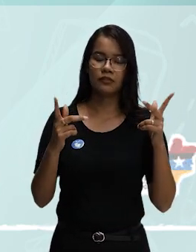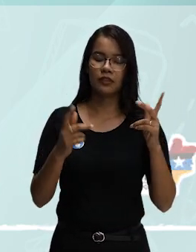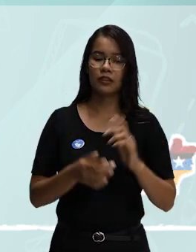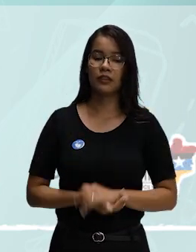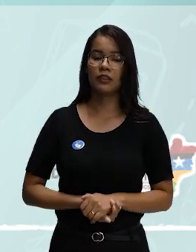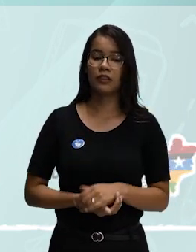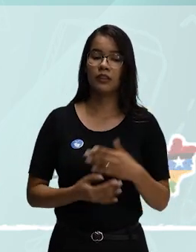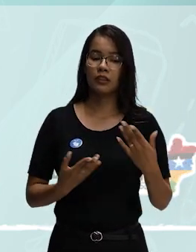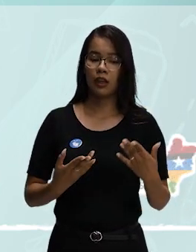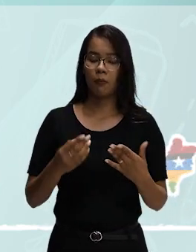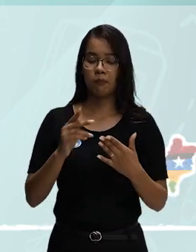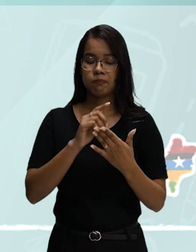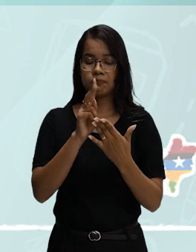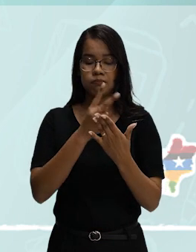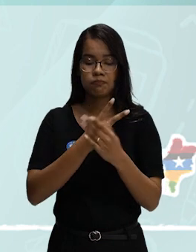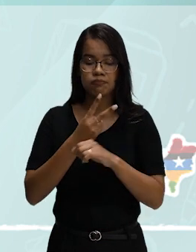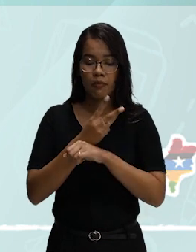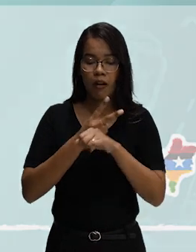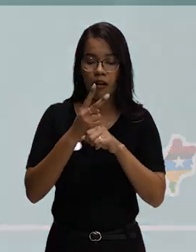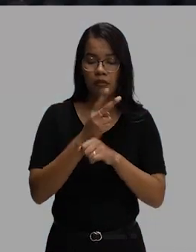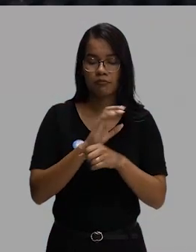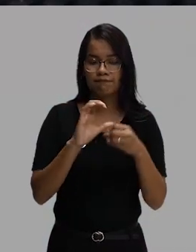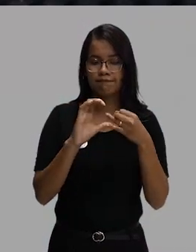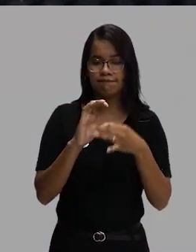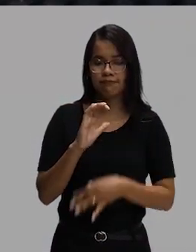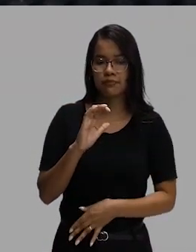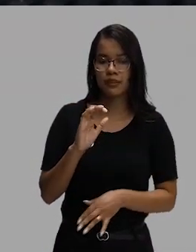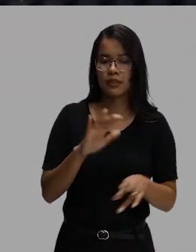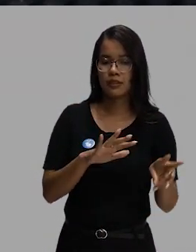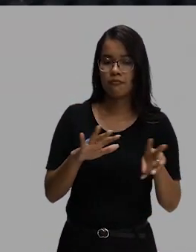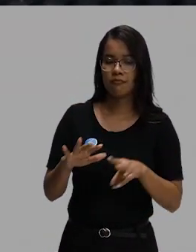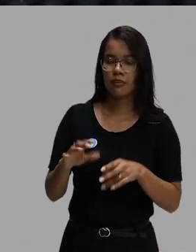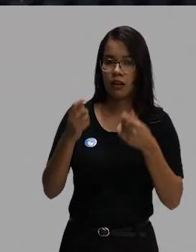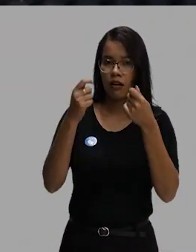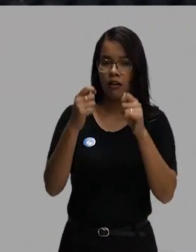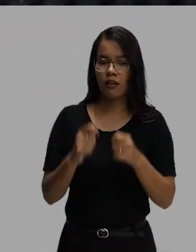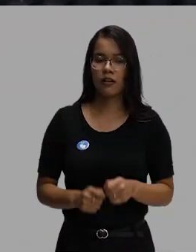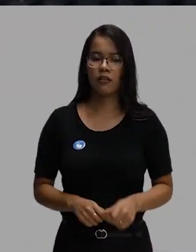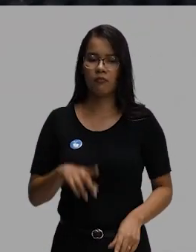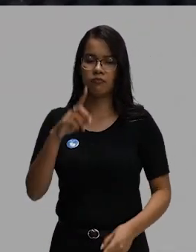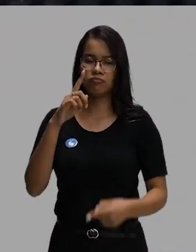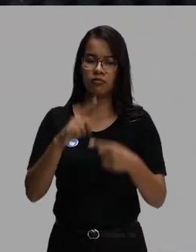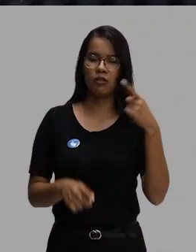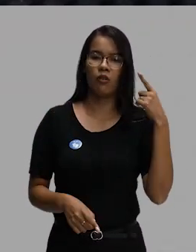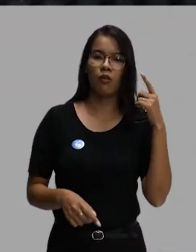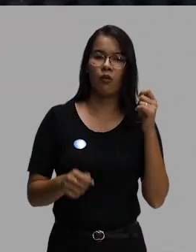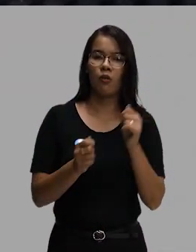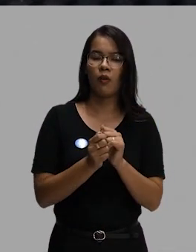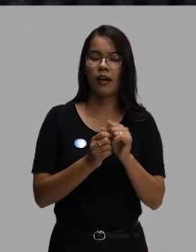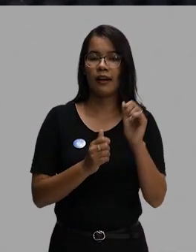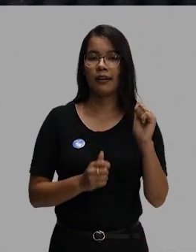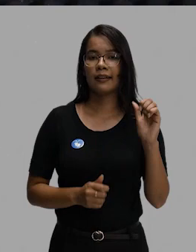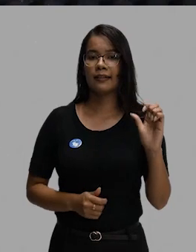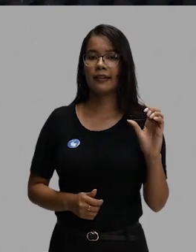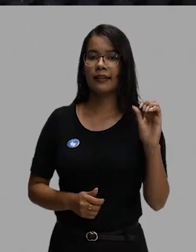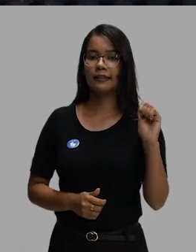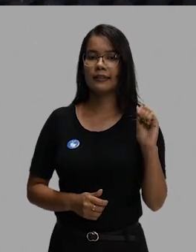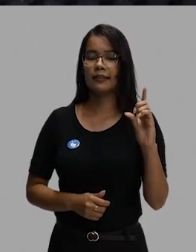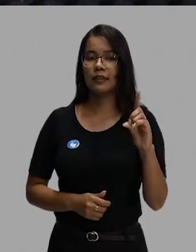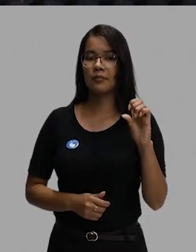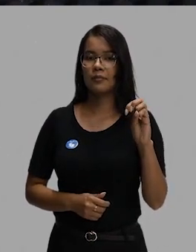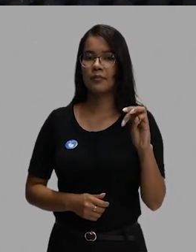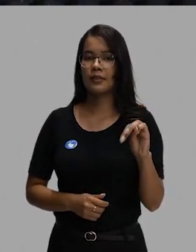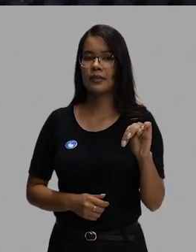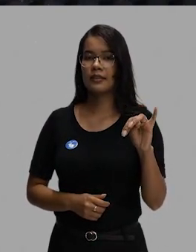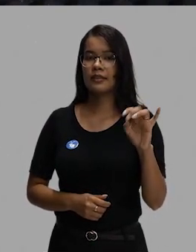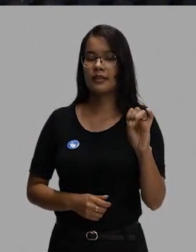Então, vão procurando as características da Semana de Arte Moderna. Ruptura com o academicismo, época de destruição,